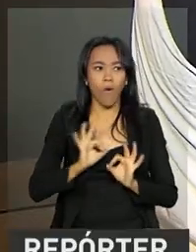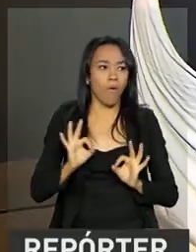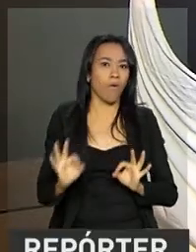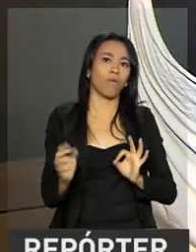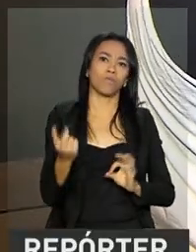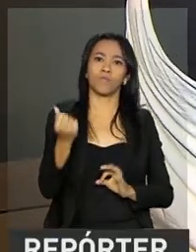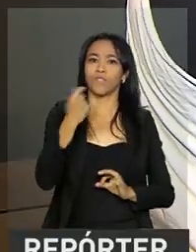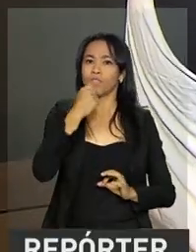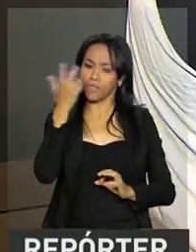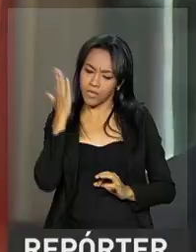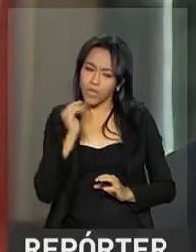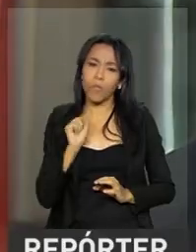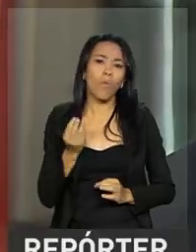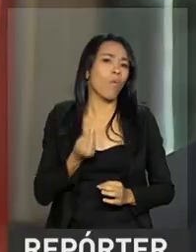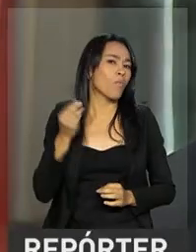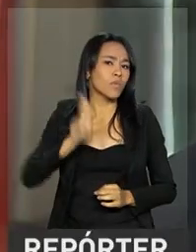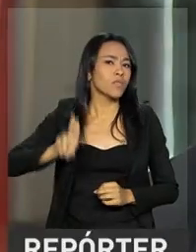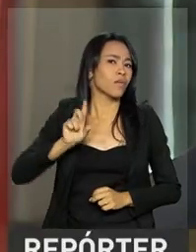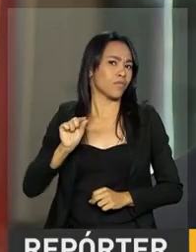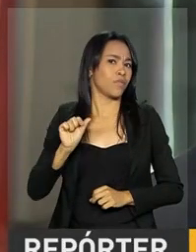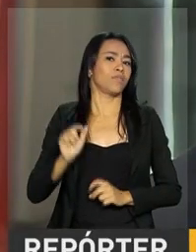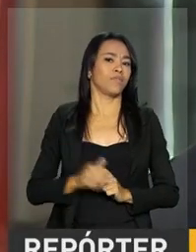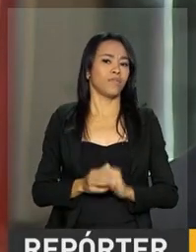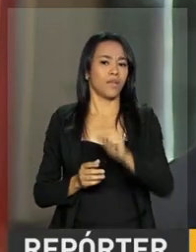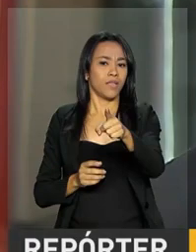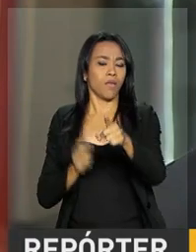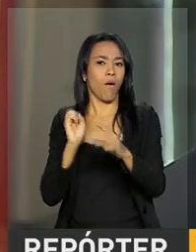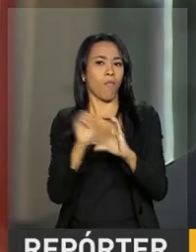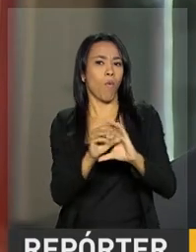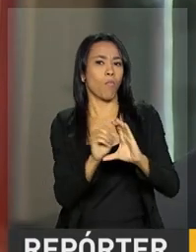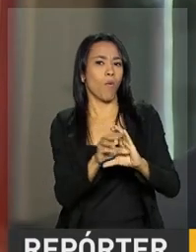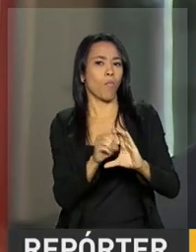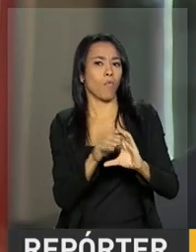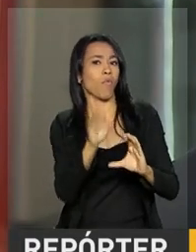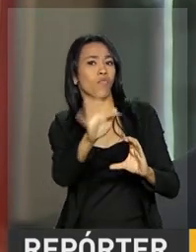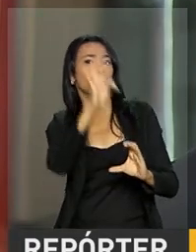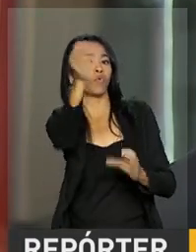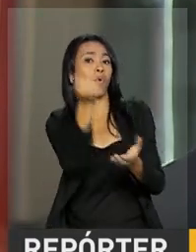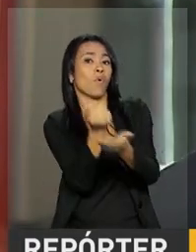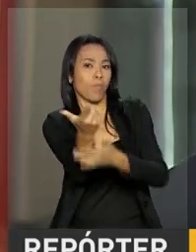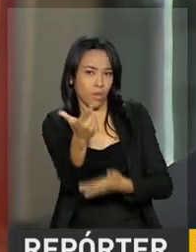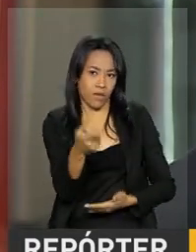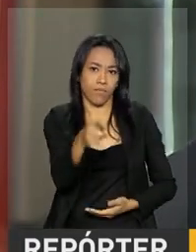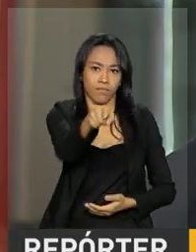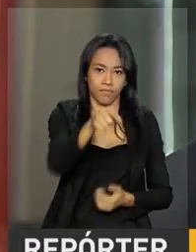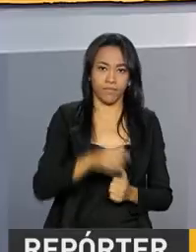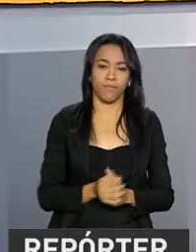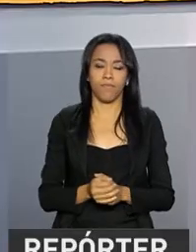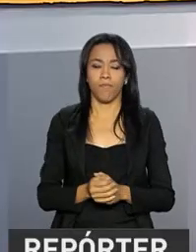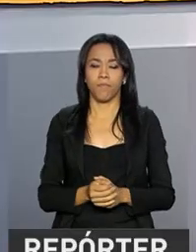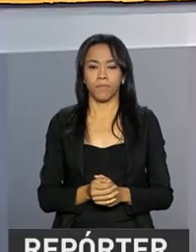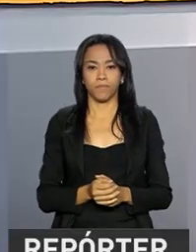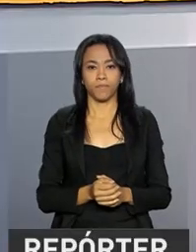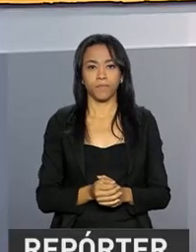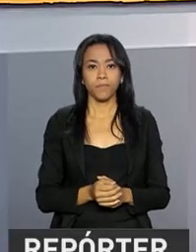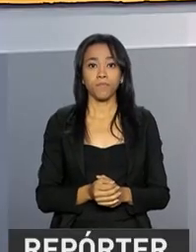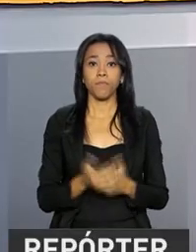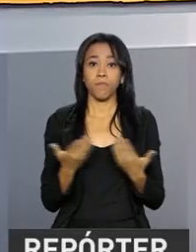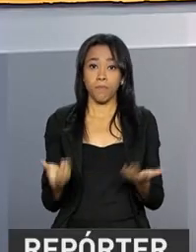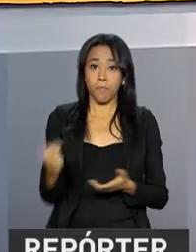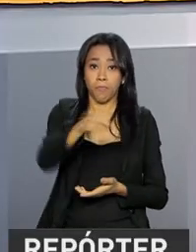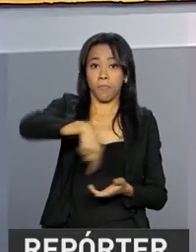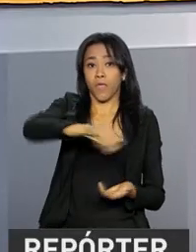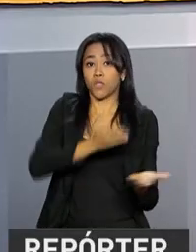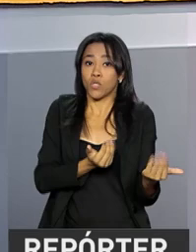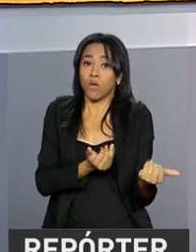já tem destino certo. Aí, no caso, eu estou poupando ela para poder comprar outras coisas futuramente, melhor para mim. Para os